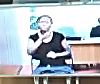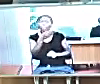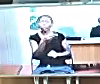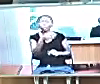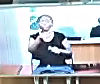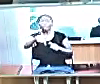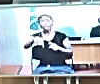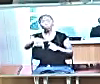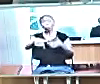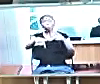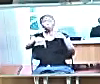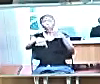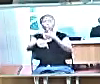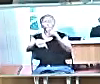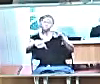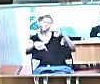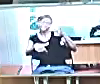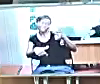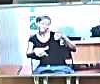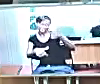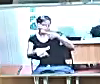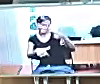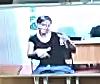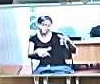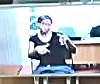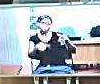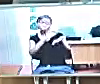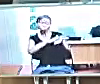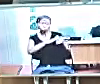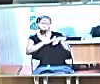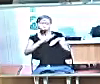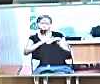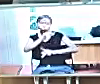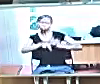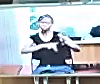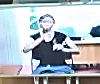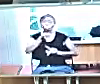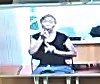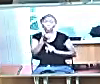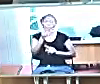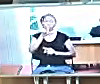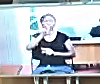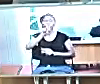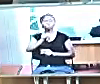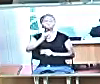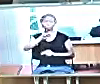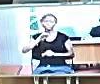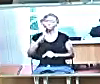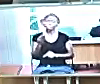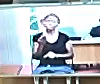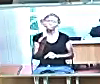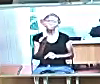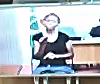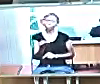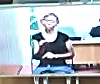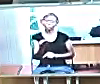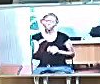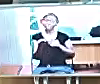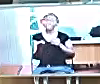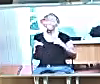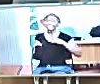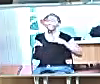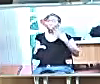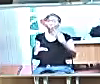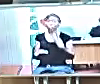para 2017 com uma despesa bruta de pessoal de quase 50 bilhões frente a 46